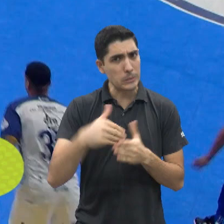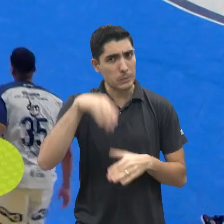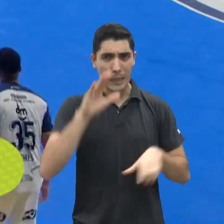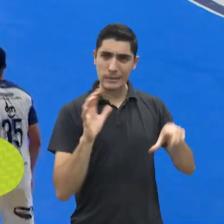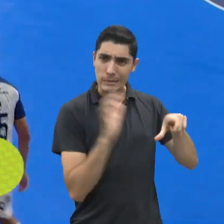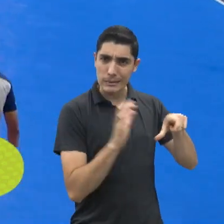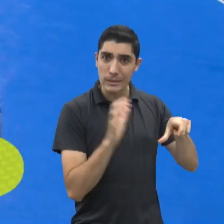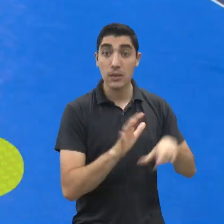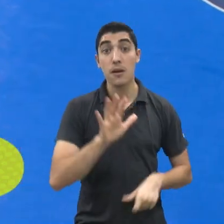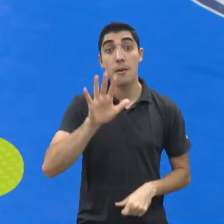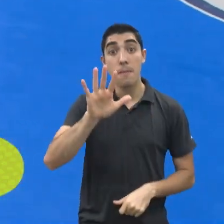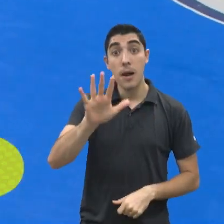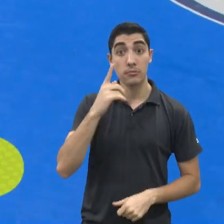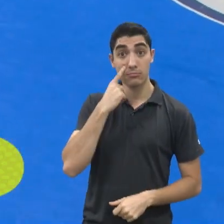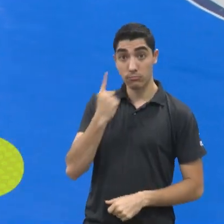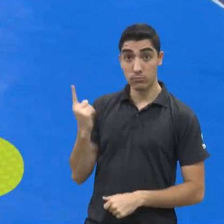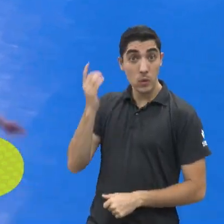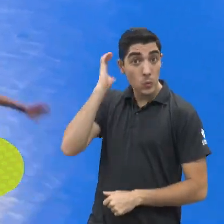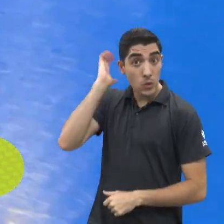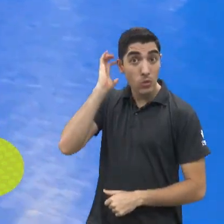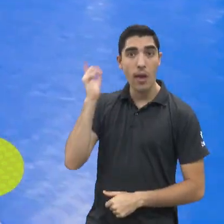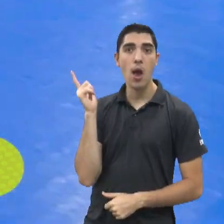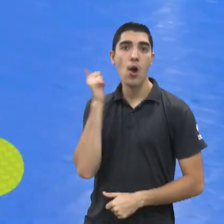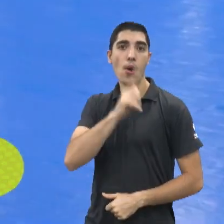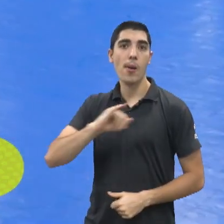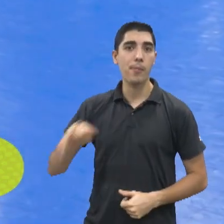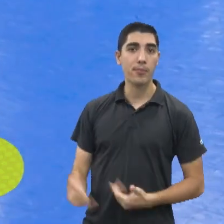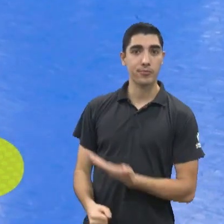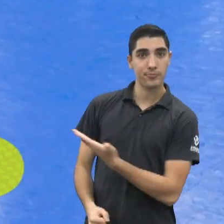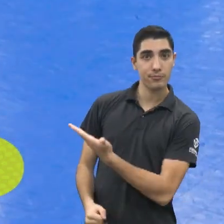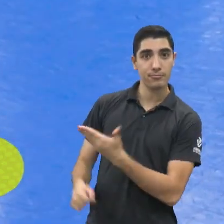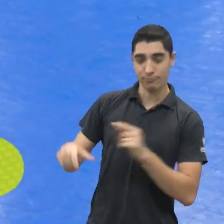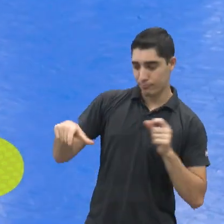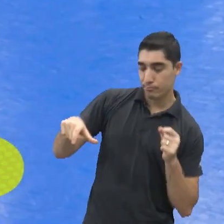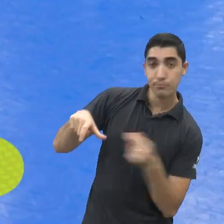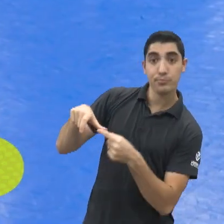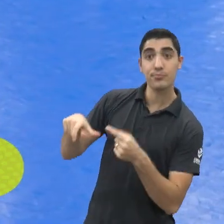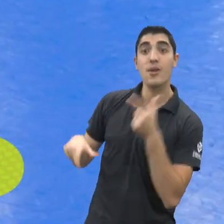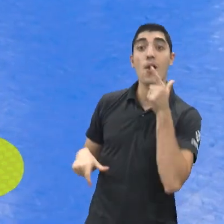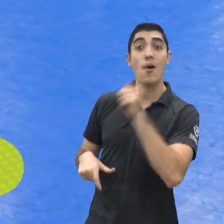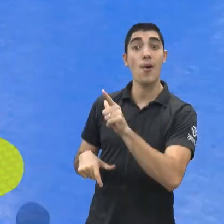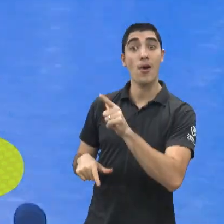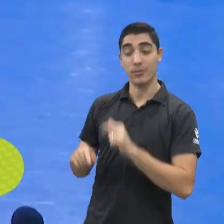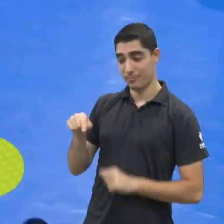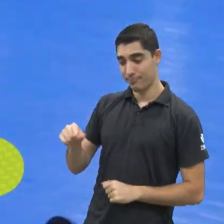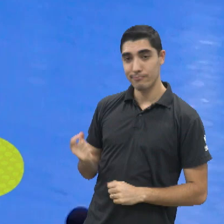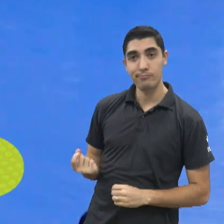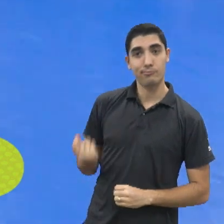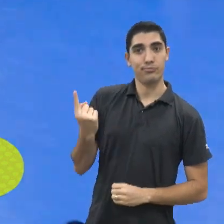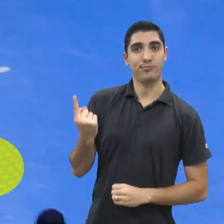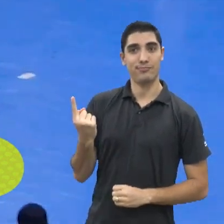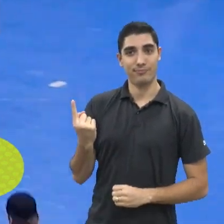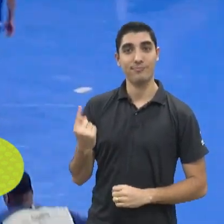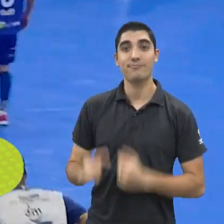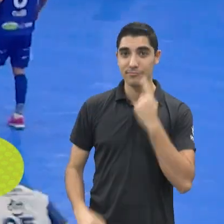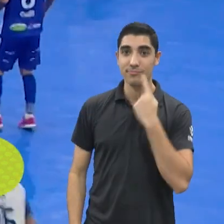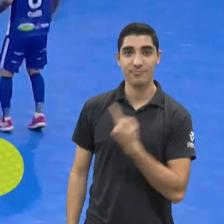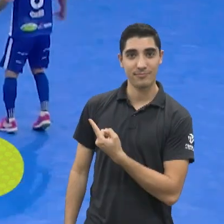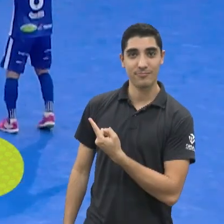primeira chegada do Santo André, após passe errado de Biel, saiu o primeiro gol com o Russo.